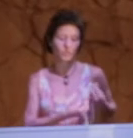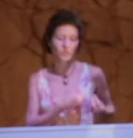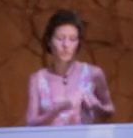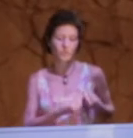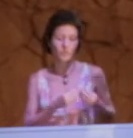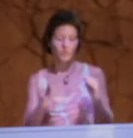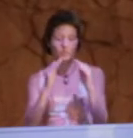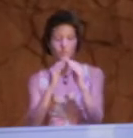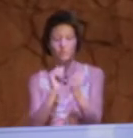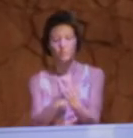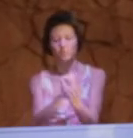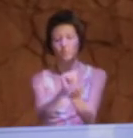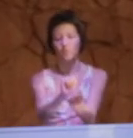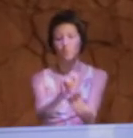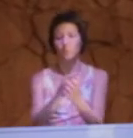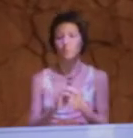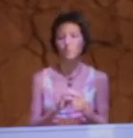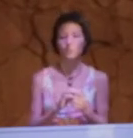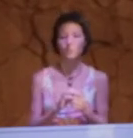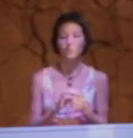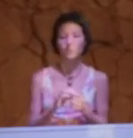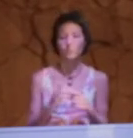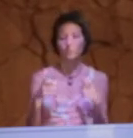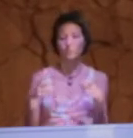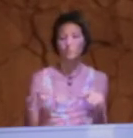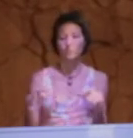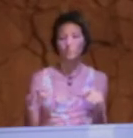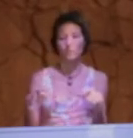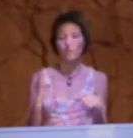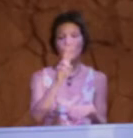chamada Vila Bela da Santíssima Trindade.